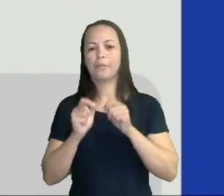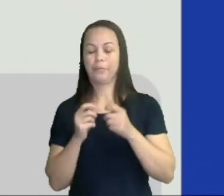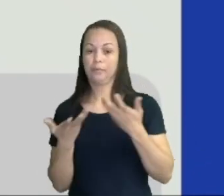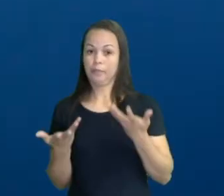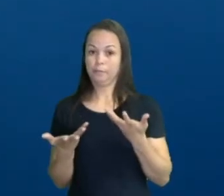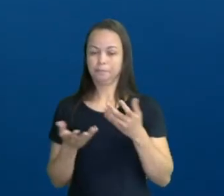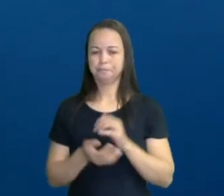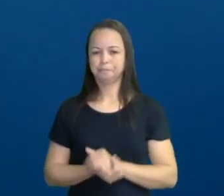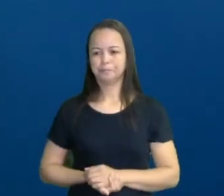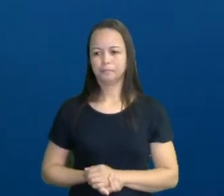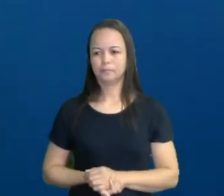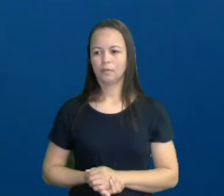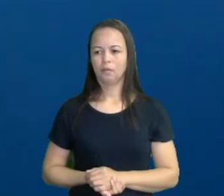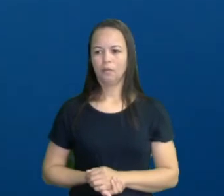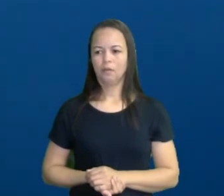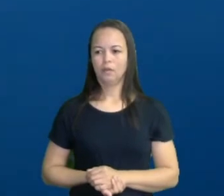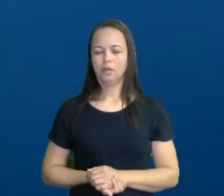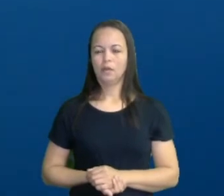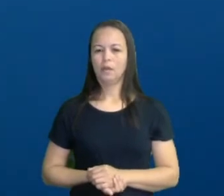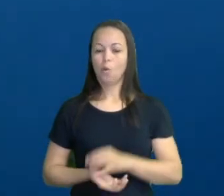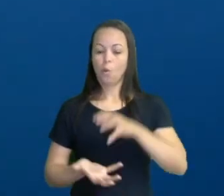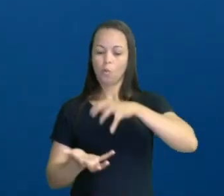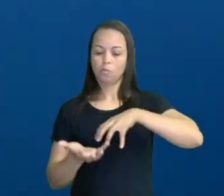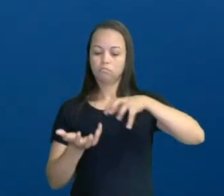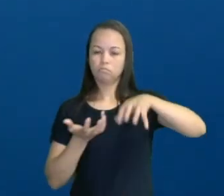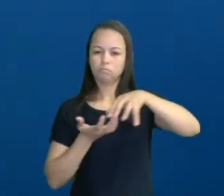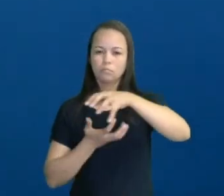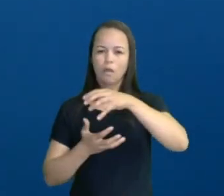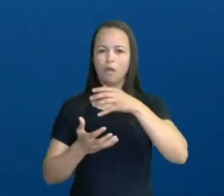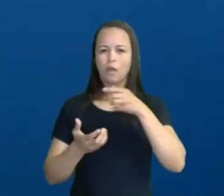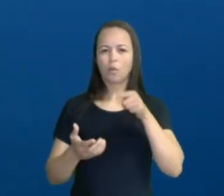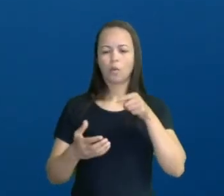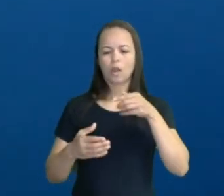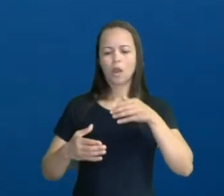bloqueio continental é quando Napoleão vai